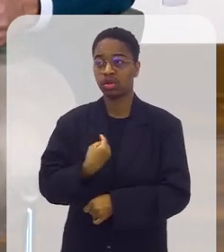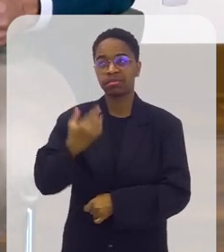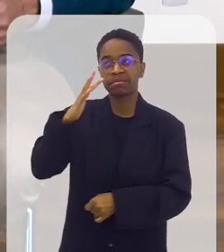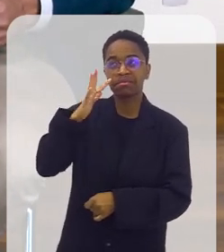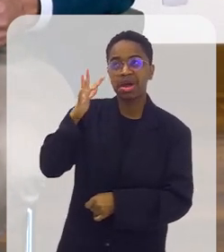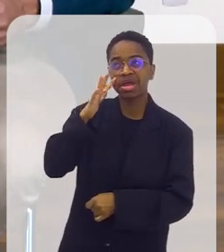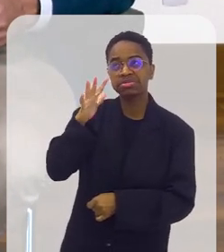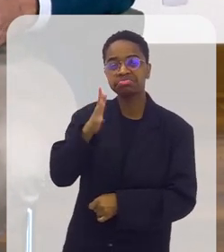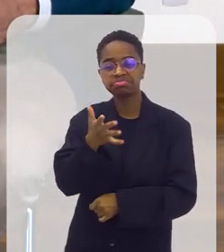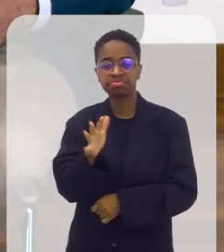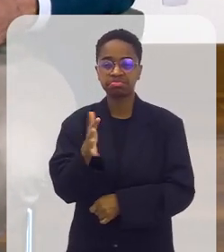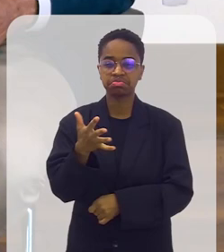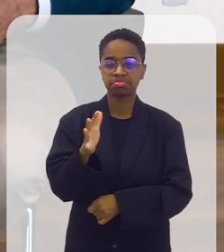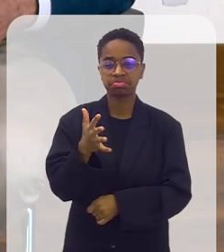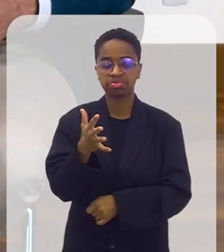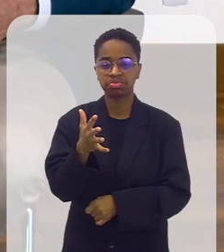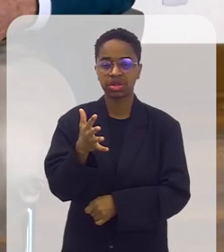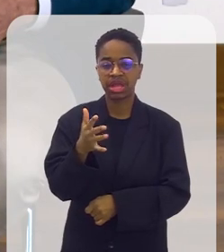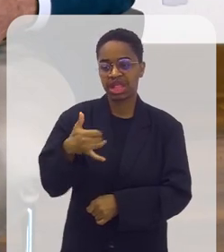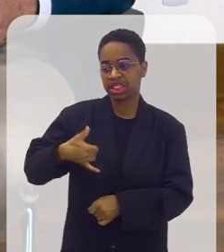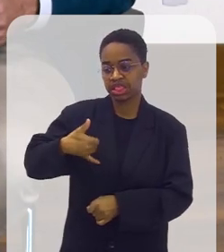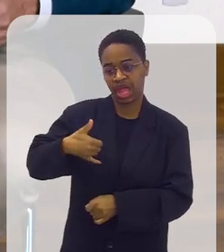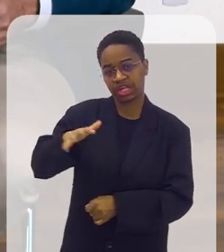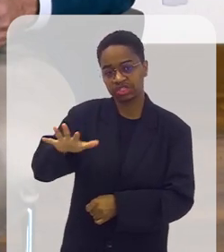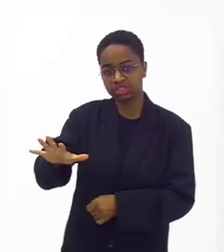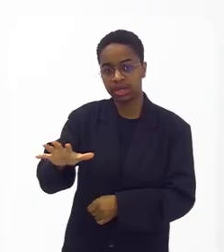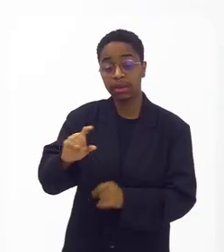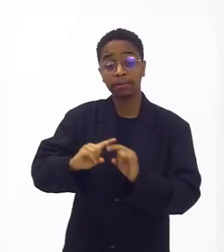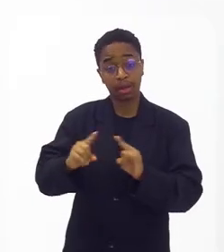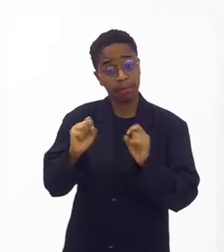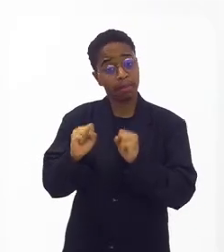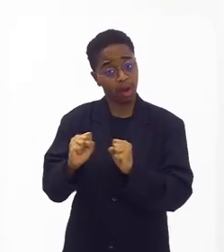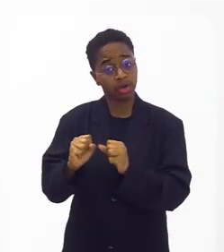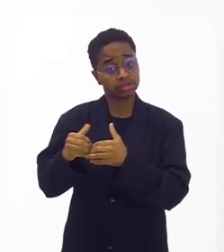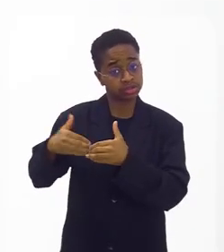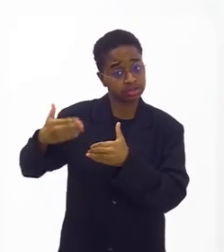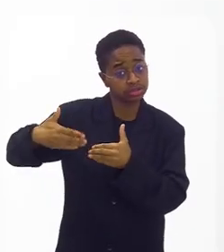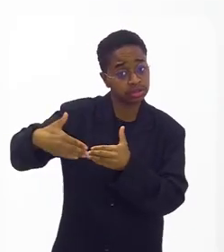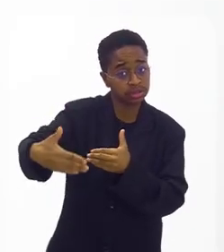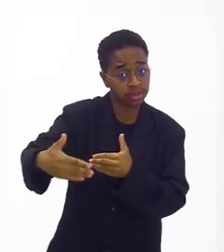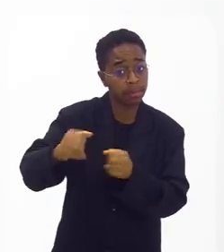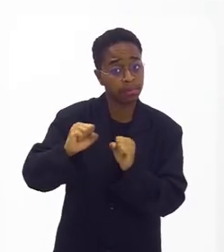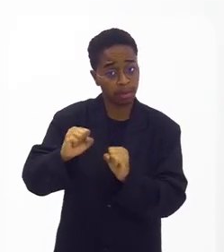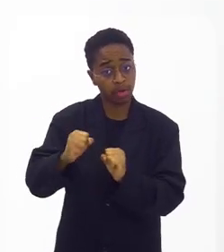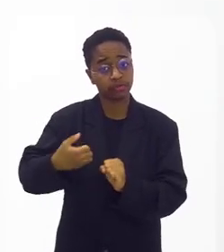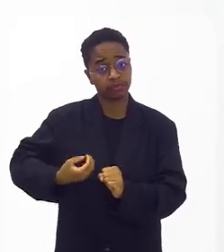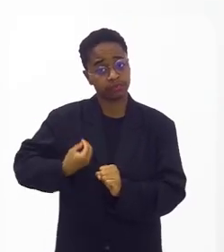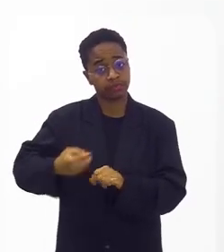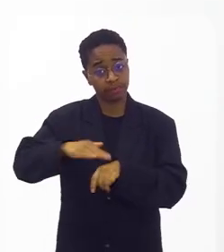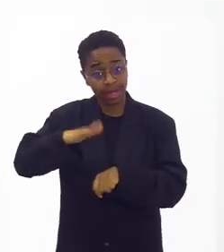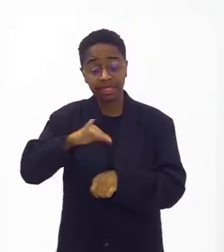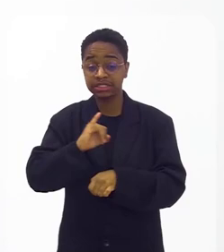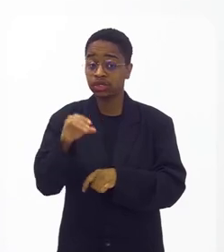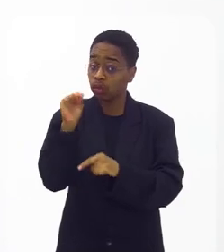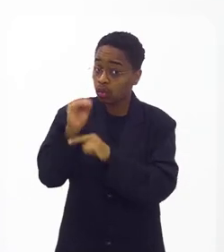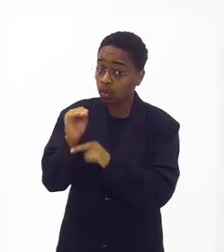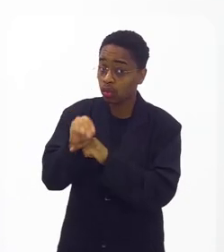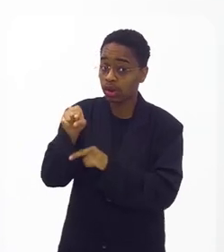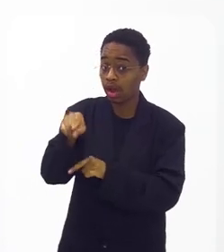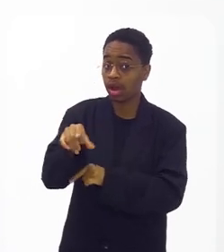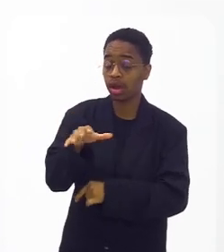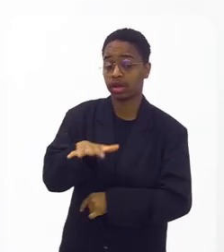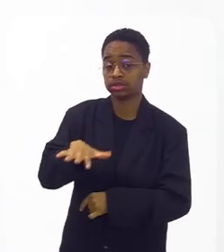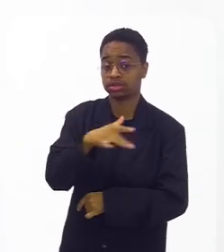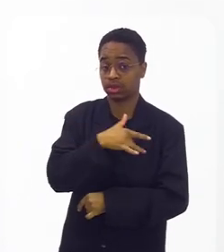uma expectativa daquela idade. Mas a pessoa pode ir para além daquela idade que ela está. E se ela tiver um cuidado